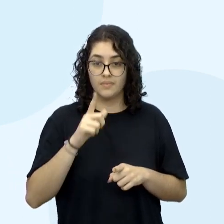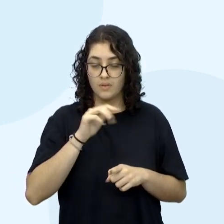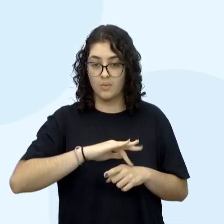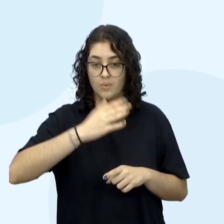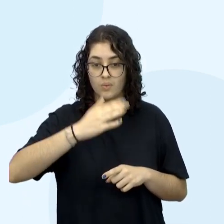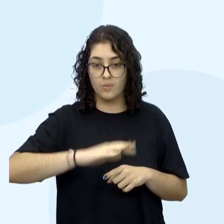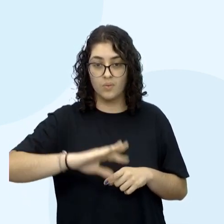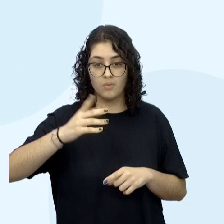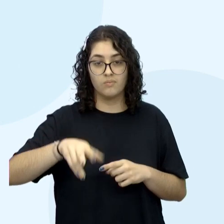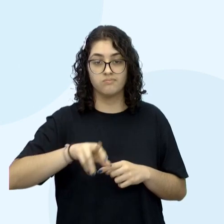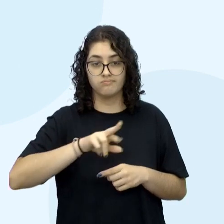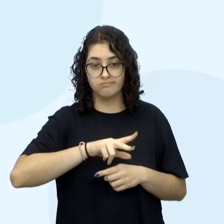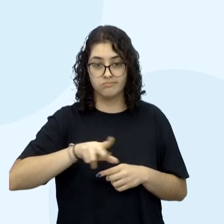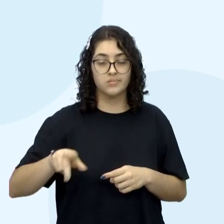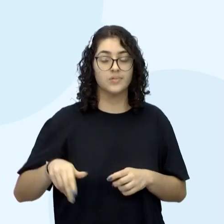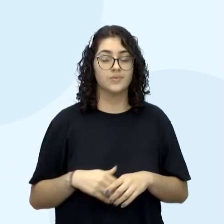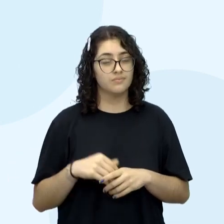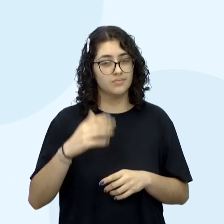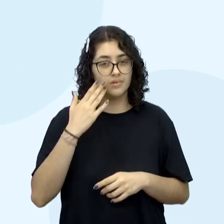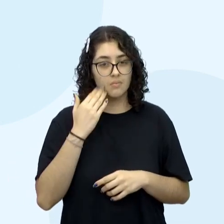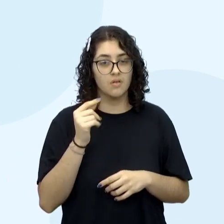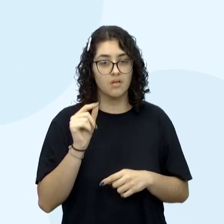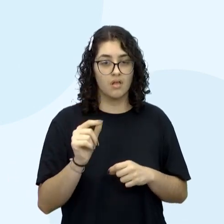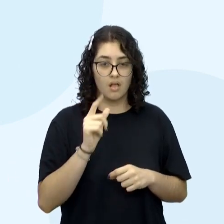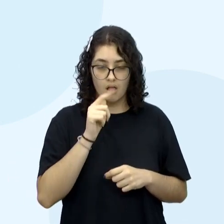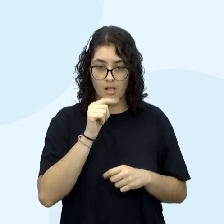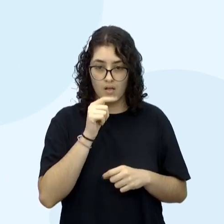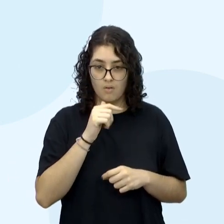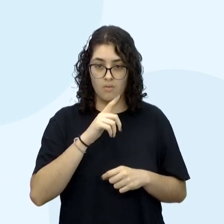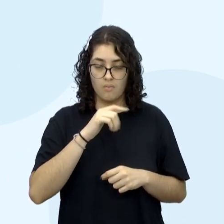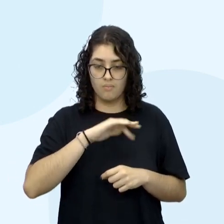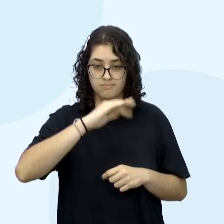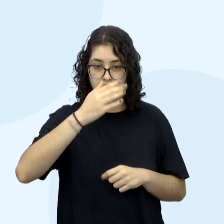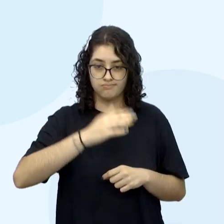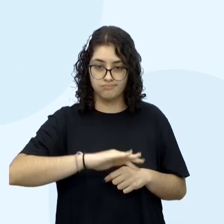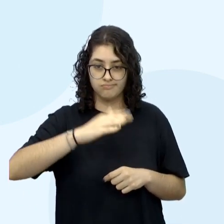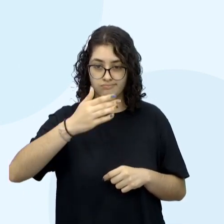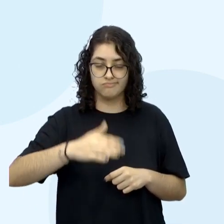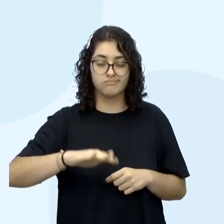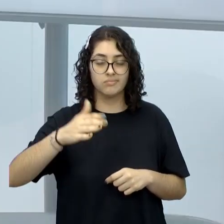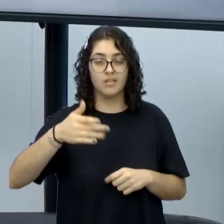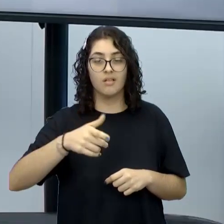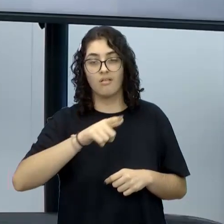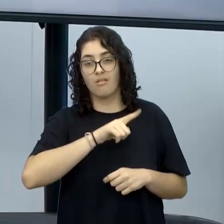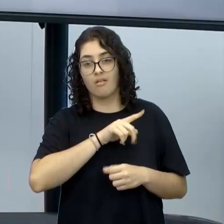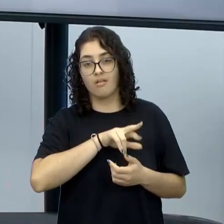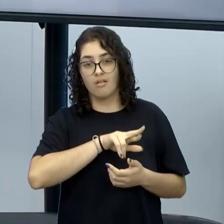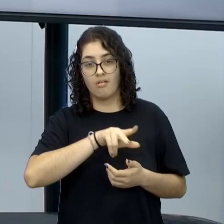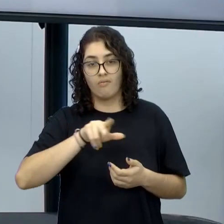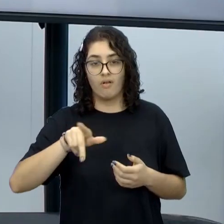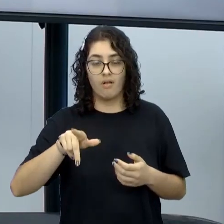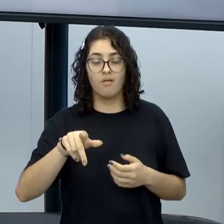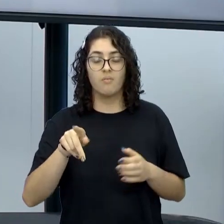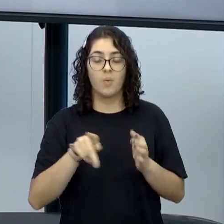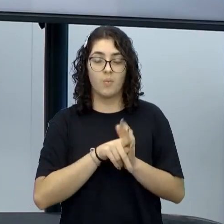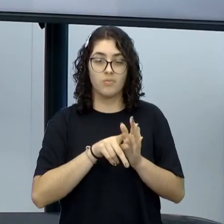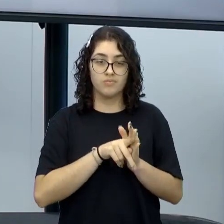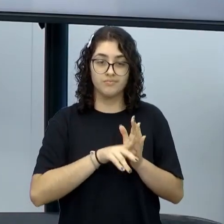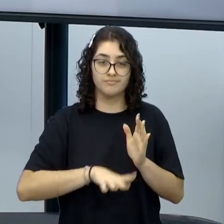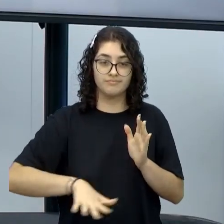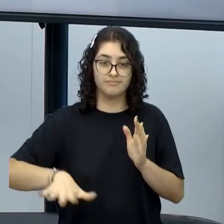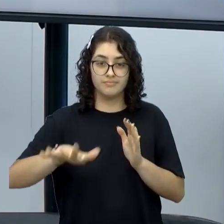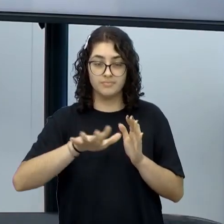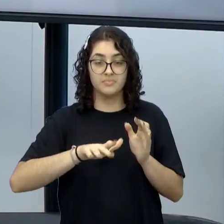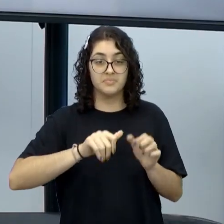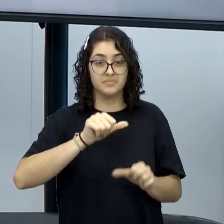de turbidez. Então, a gente sabe que a água do mar, né, quando a gente vai para o mar, existem ali diversos movimentos que o mar faz, que são, obviamente,